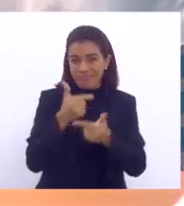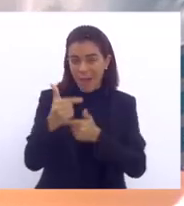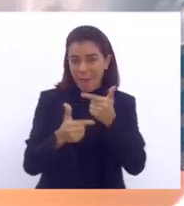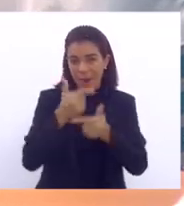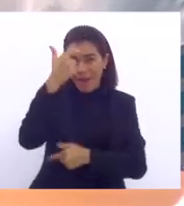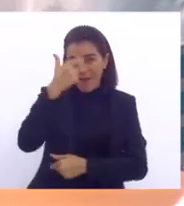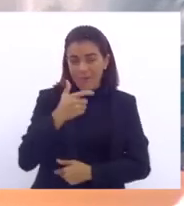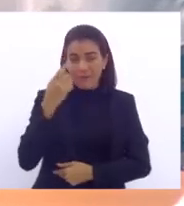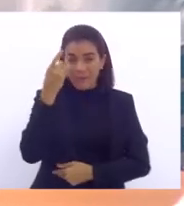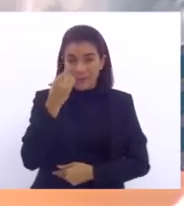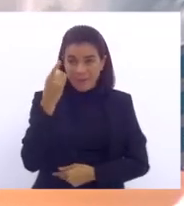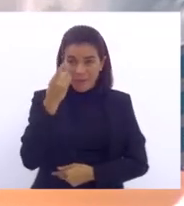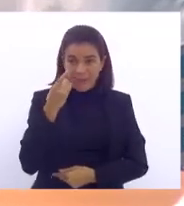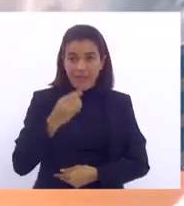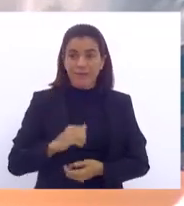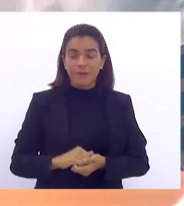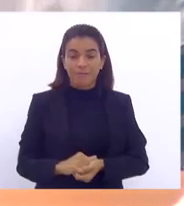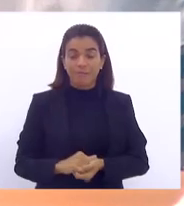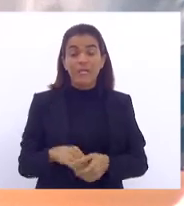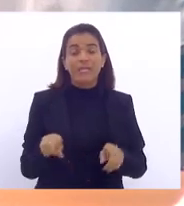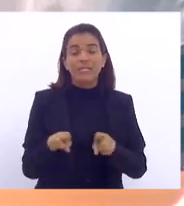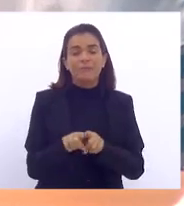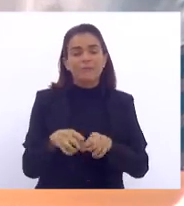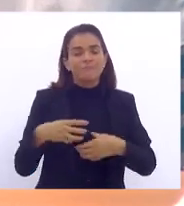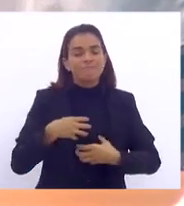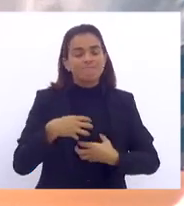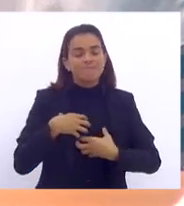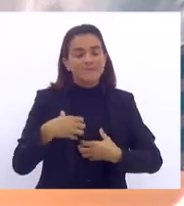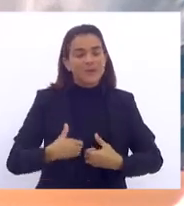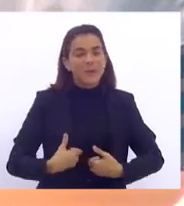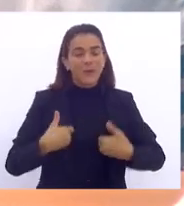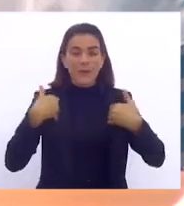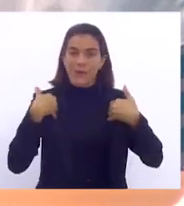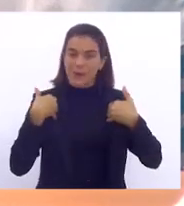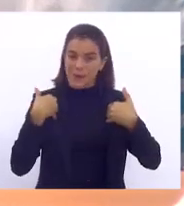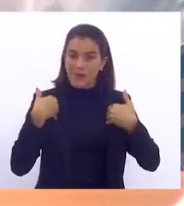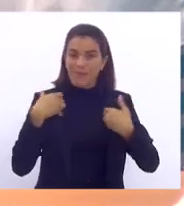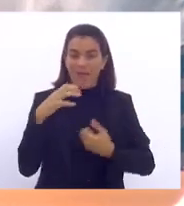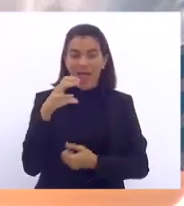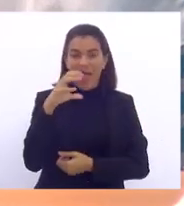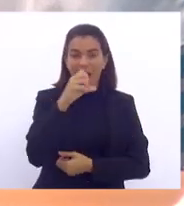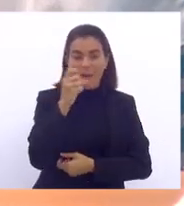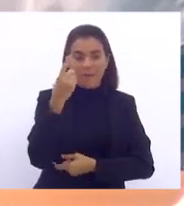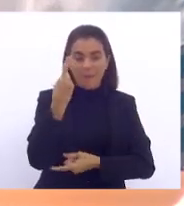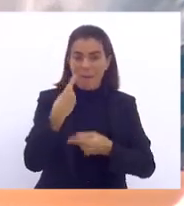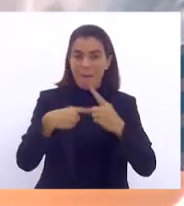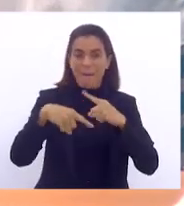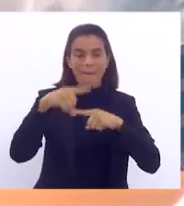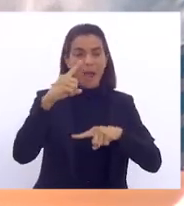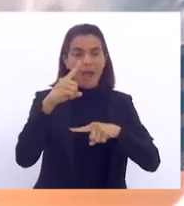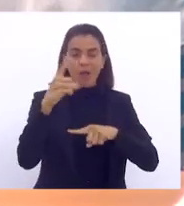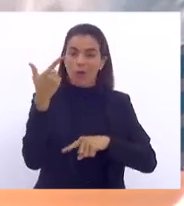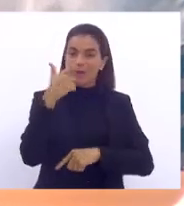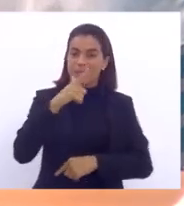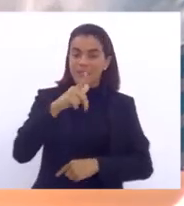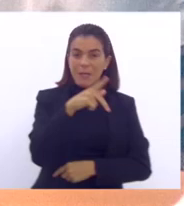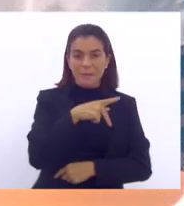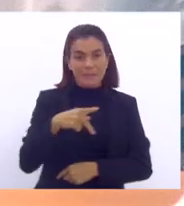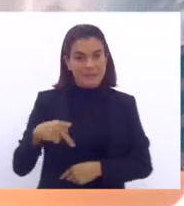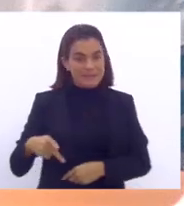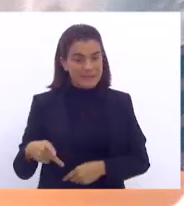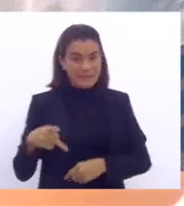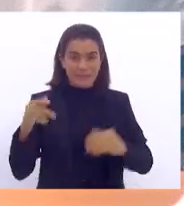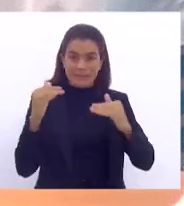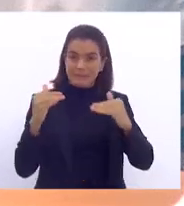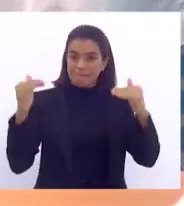Mandato renovei e tive o privilégio de ter essa ascensão um pouco rápida e chegar à presidência da casa o posto